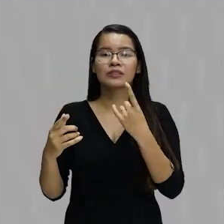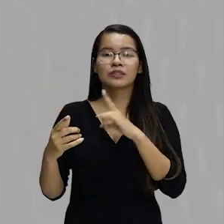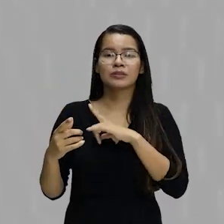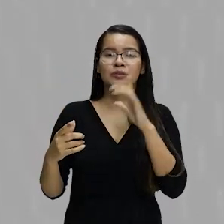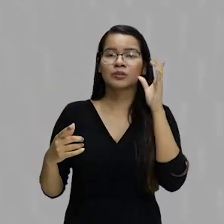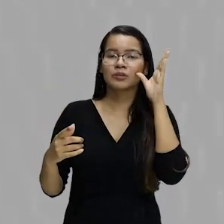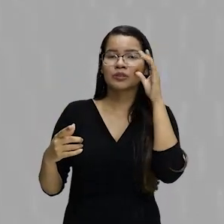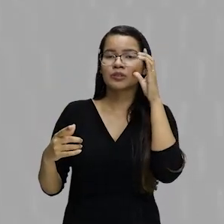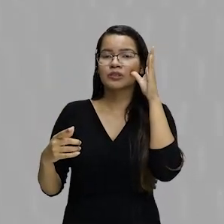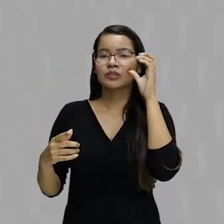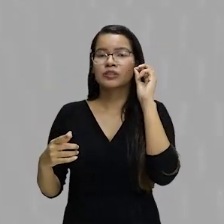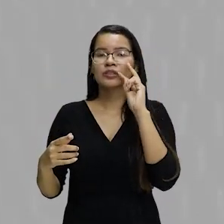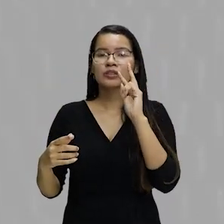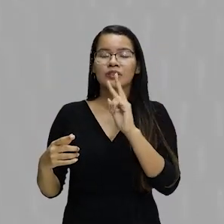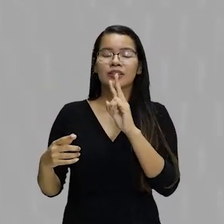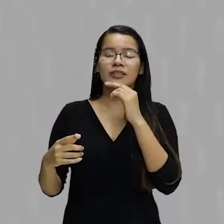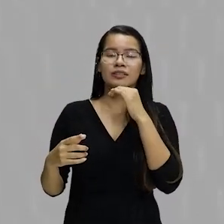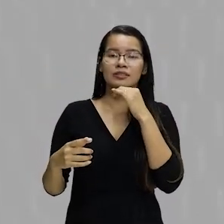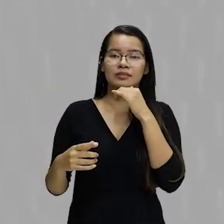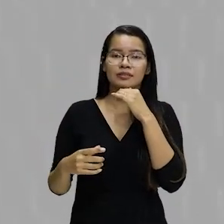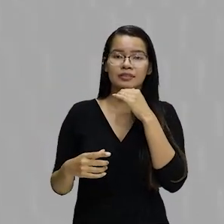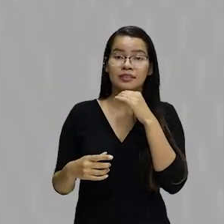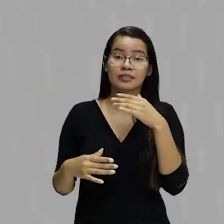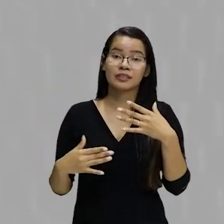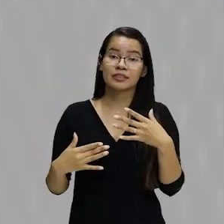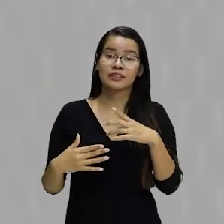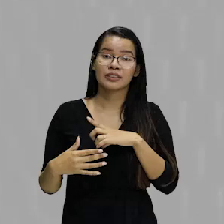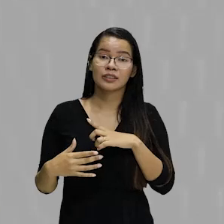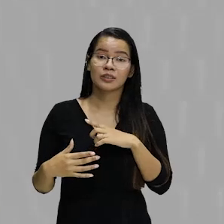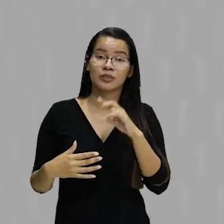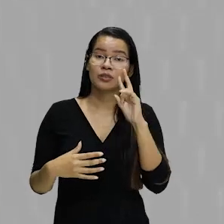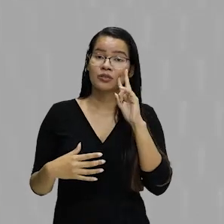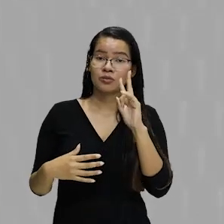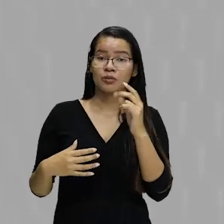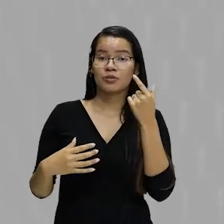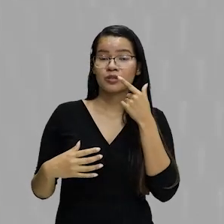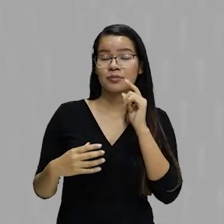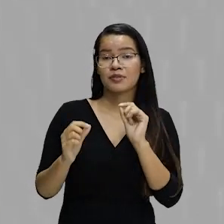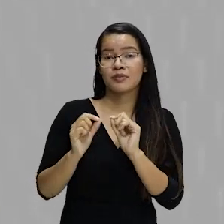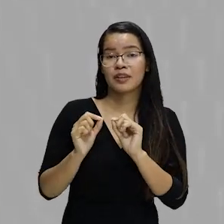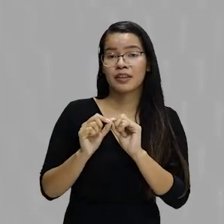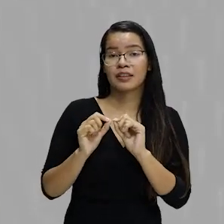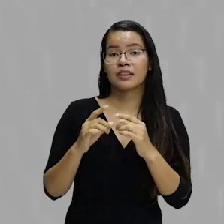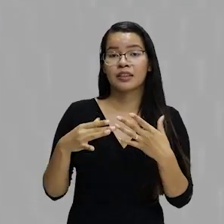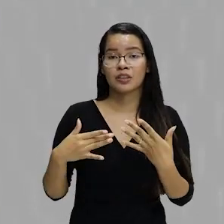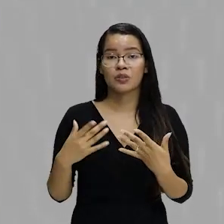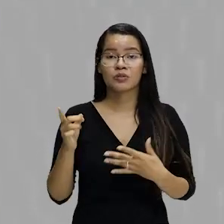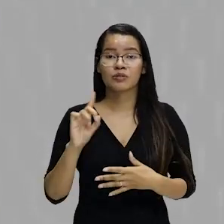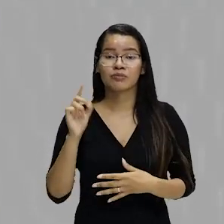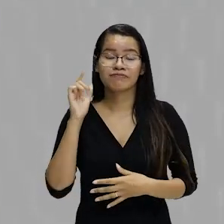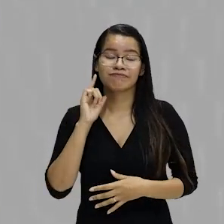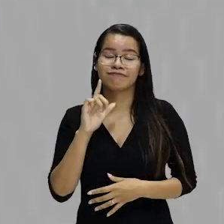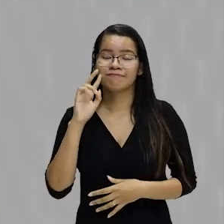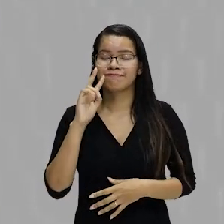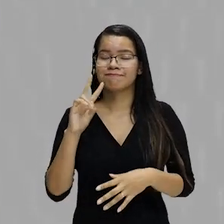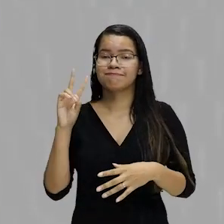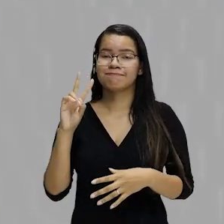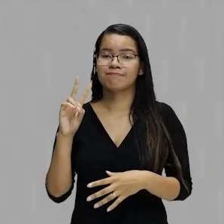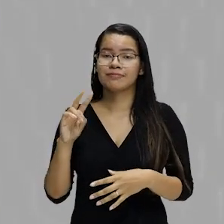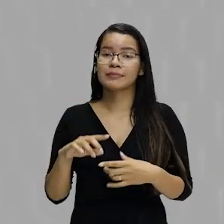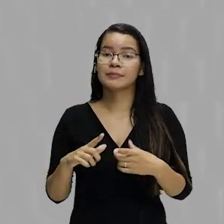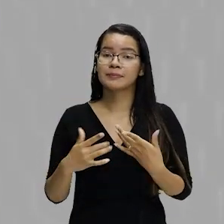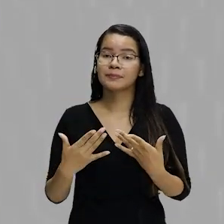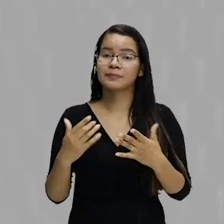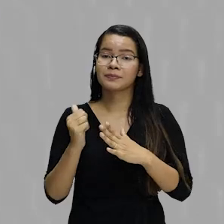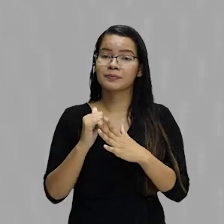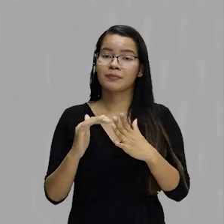para esses astros. Alguns a gente consegue ver a olho nu e outros não, né? Precisa de... Então, o